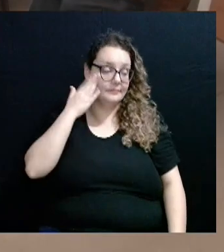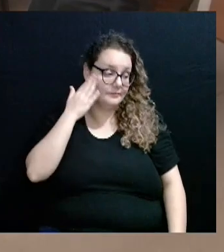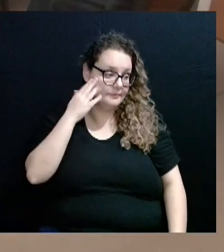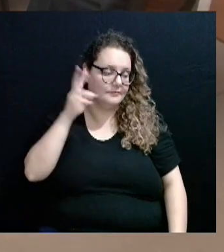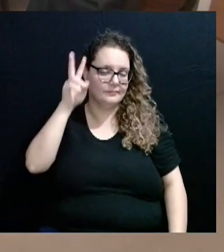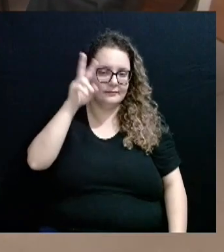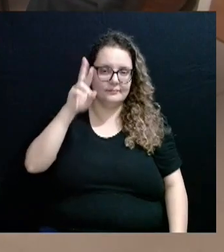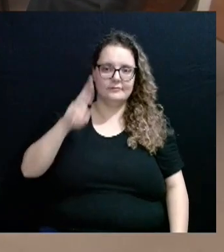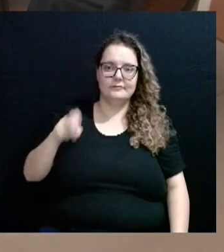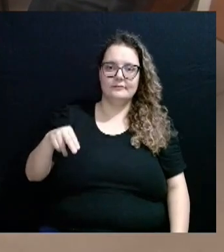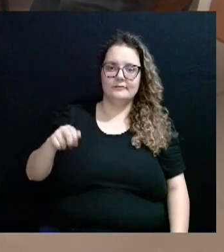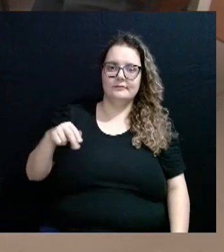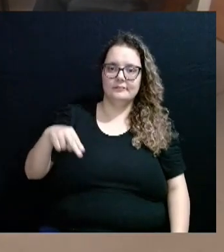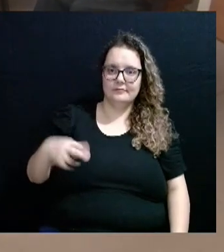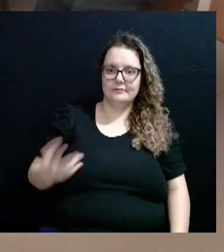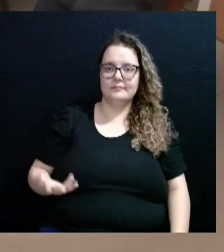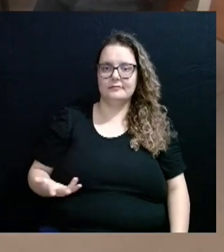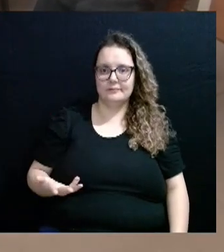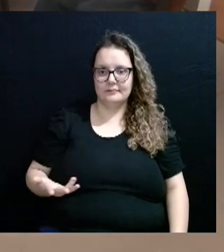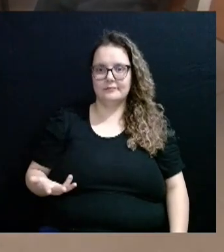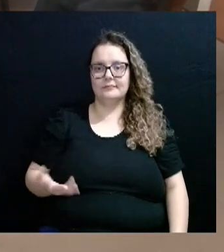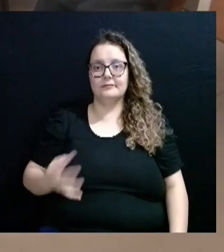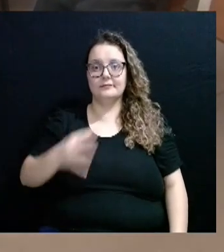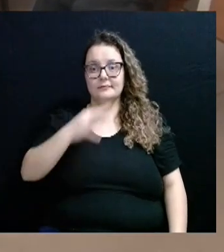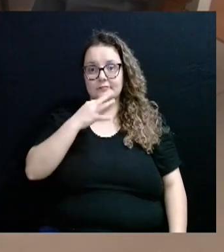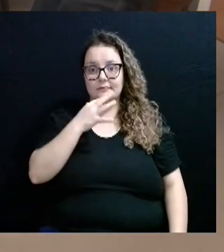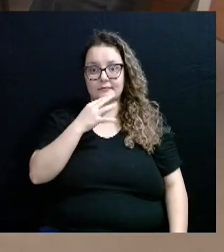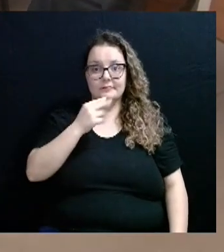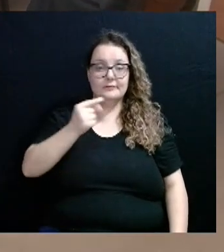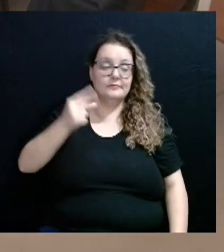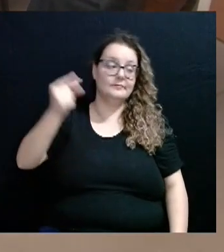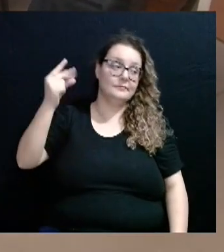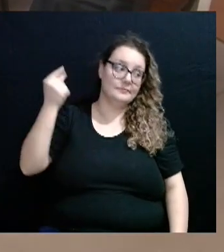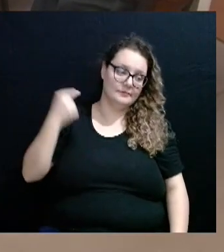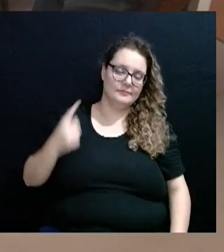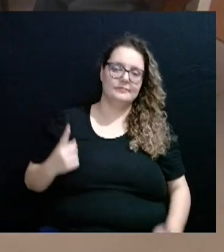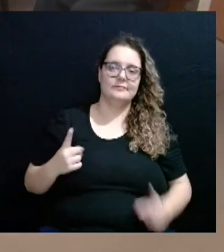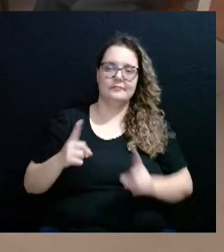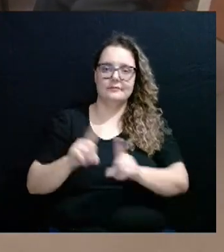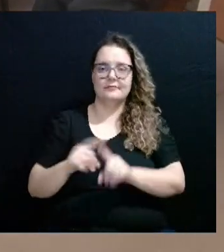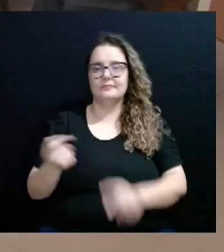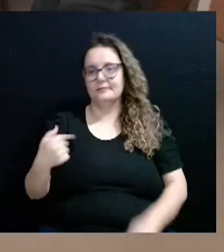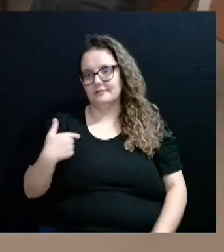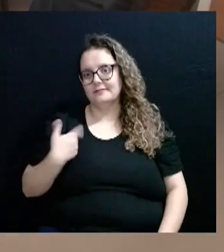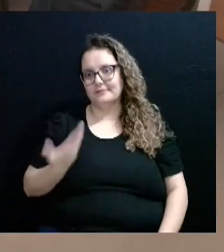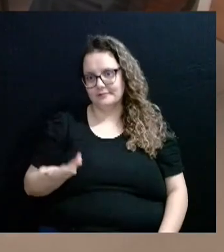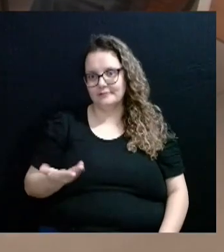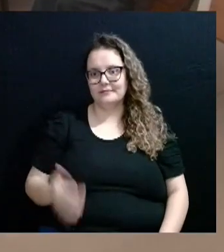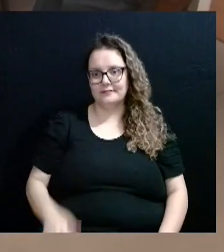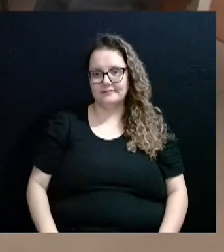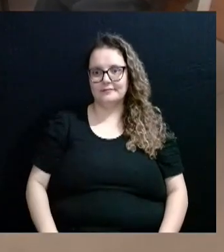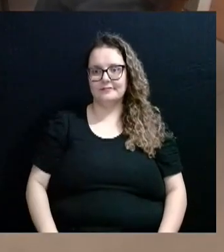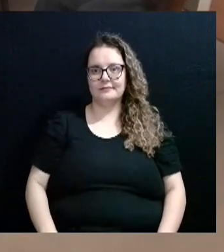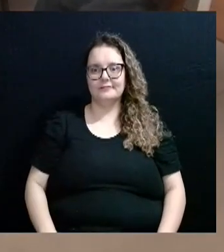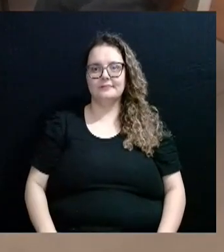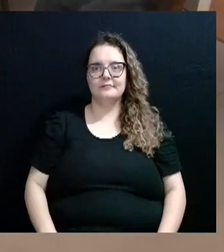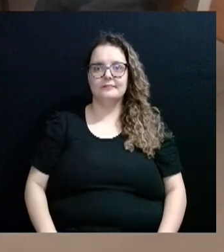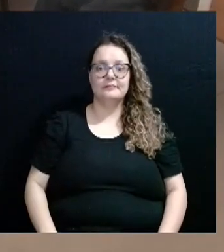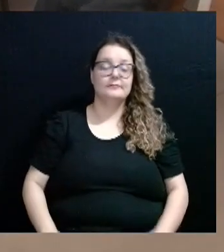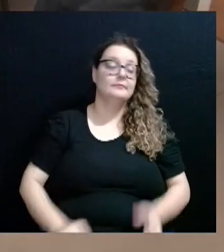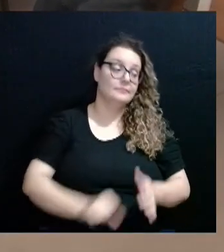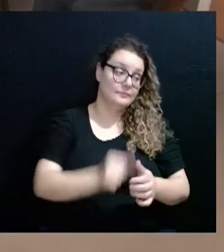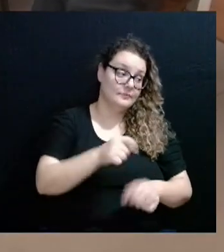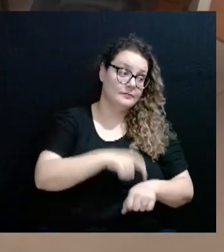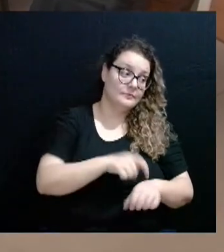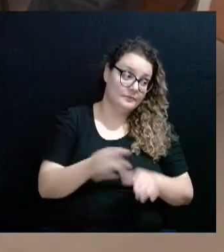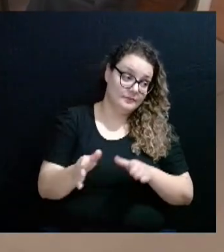gente sabe, muitos conhecem o Renan muito mais de perto do que eu, mas o Renan, desde o primeiro momento que ele...